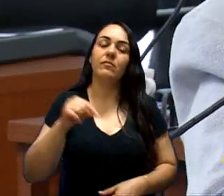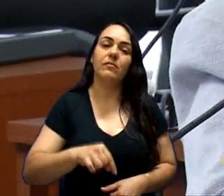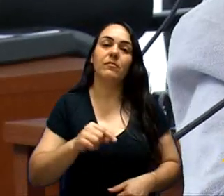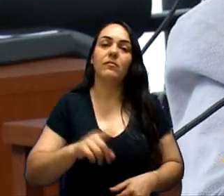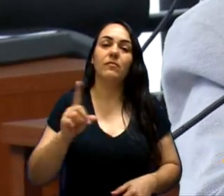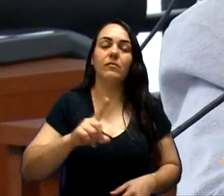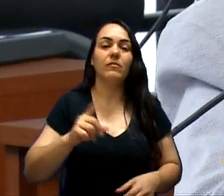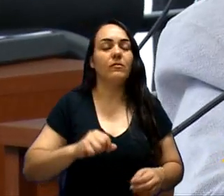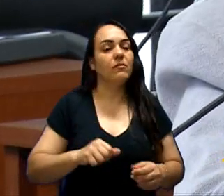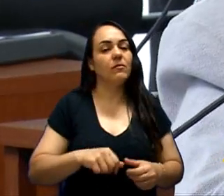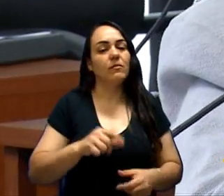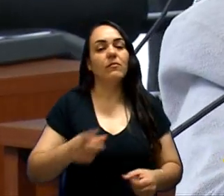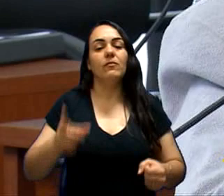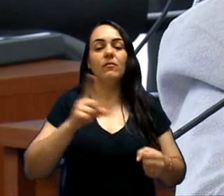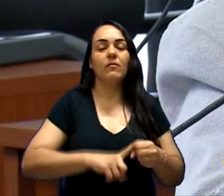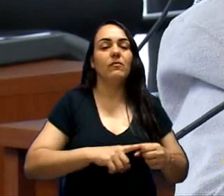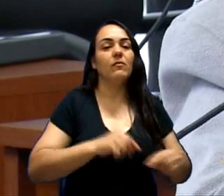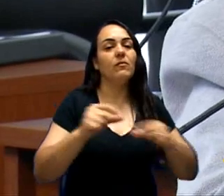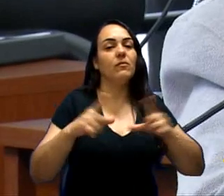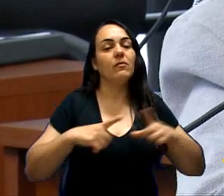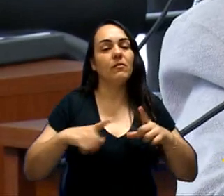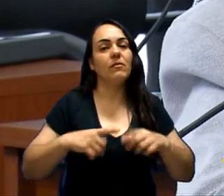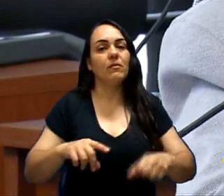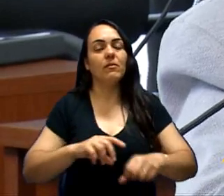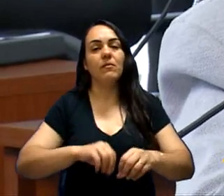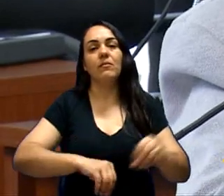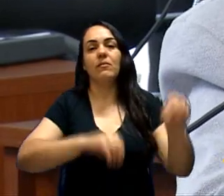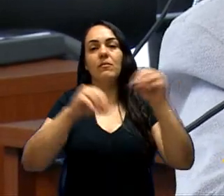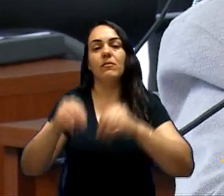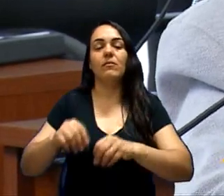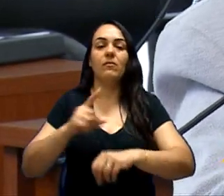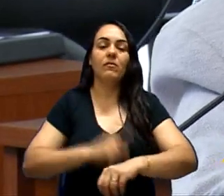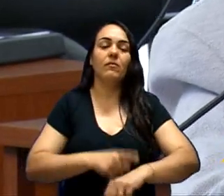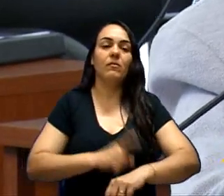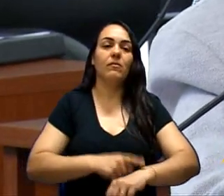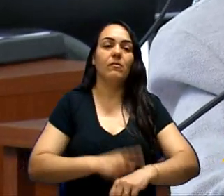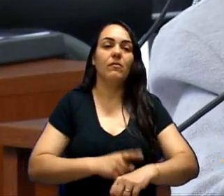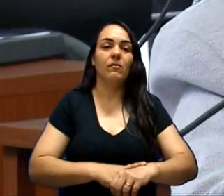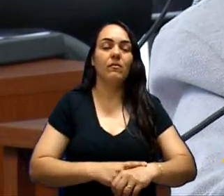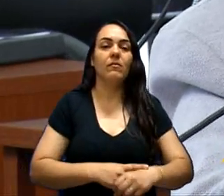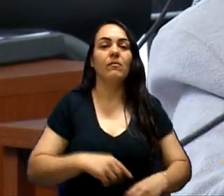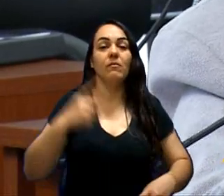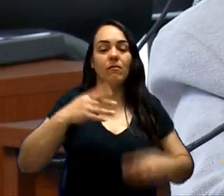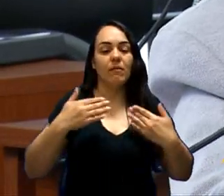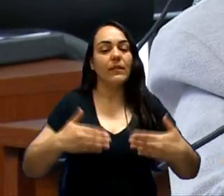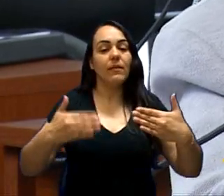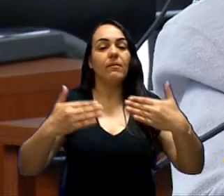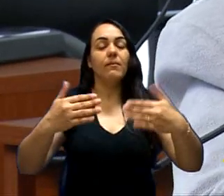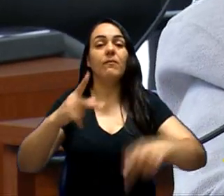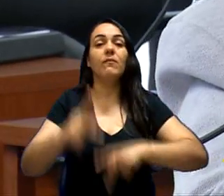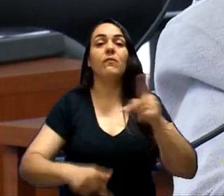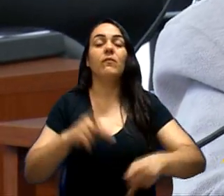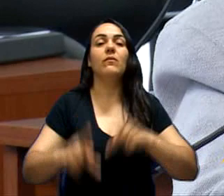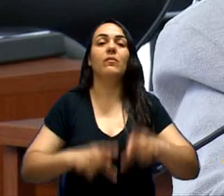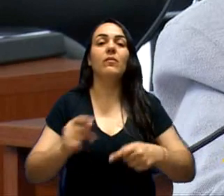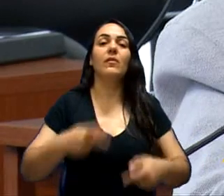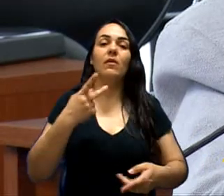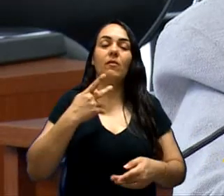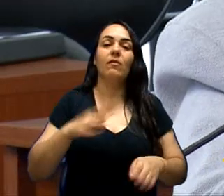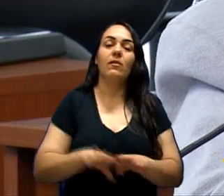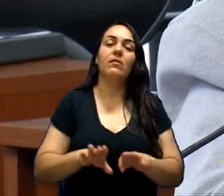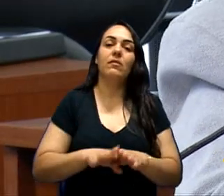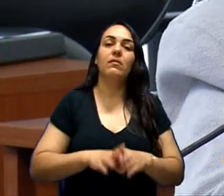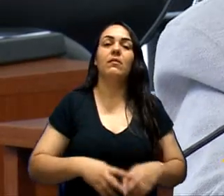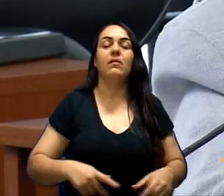não voltei para lá. Eu e a Bico voltou porque mudou o horário. A hora que mudou o horário, entraram no Ministério Público, condenando o Iabico